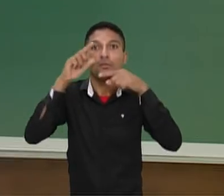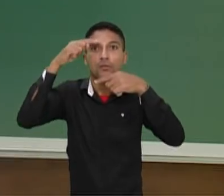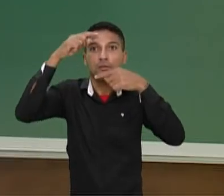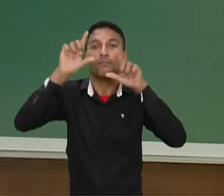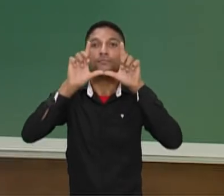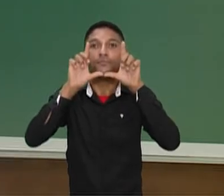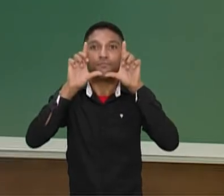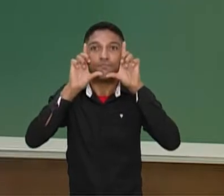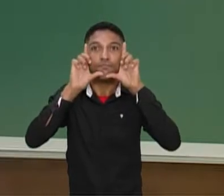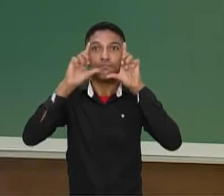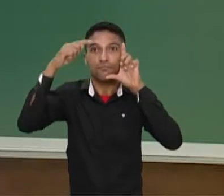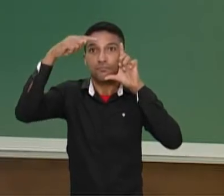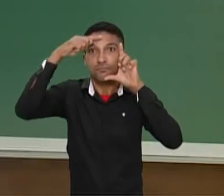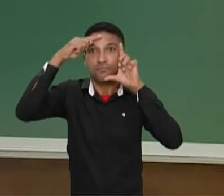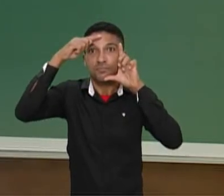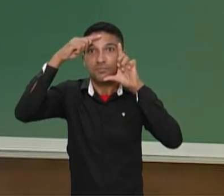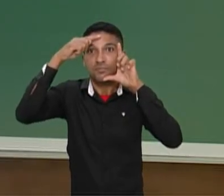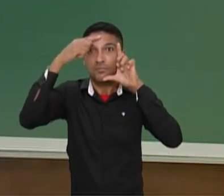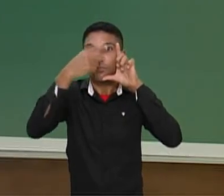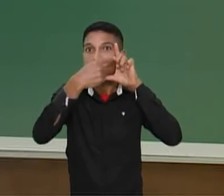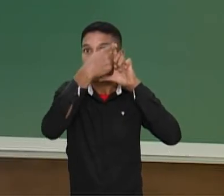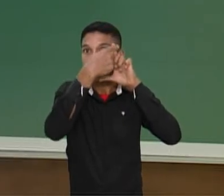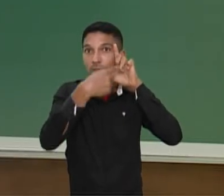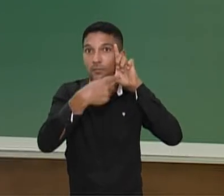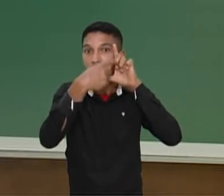Quadrado é uma figura com todos os lados